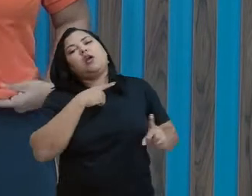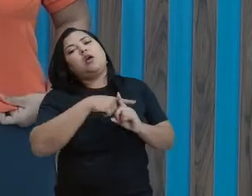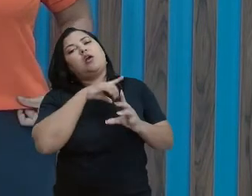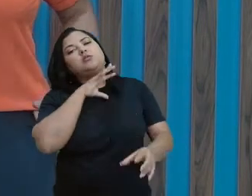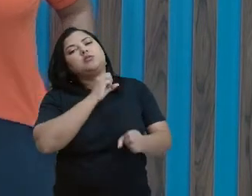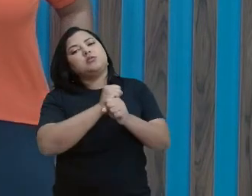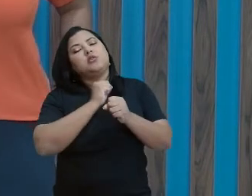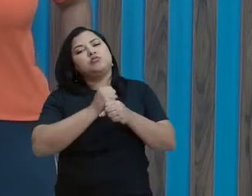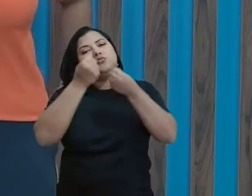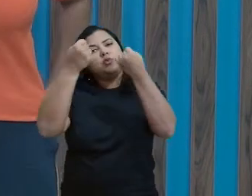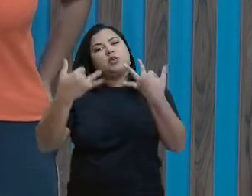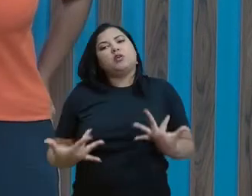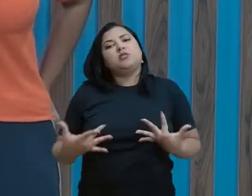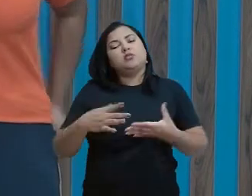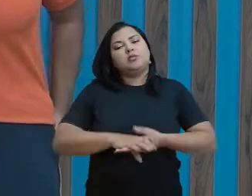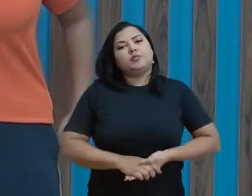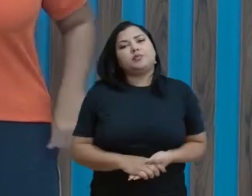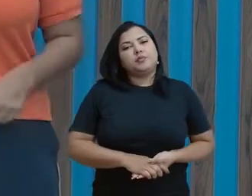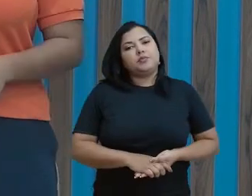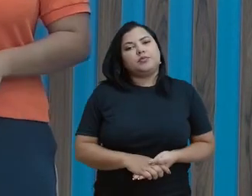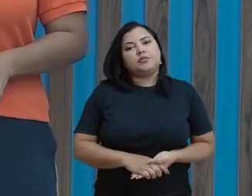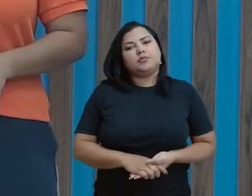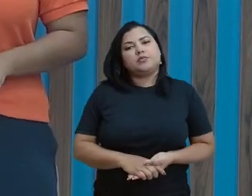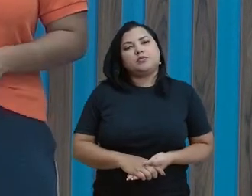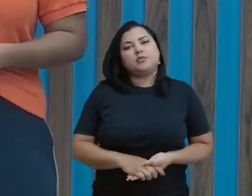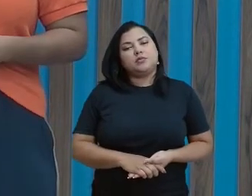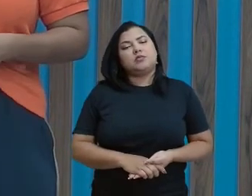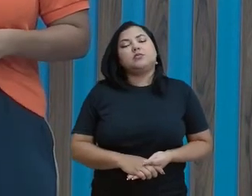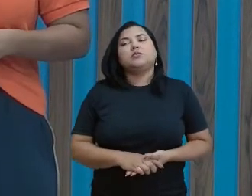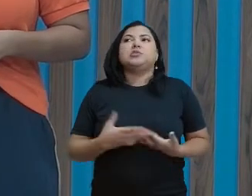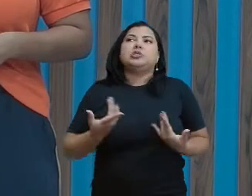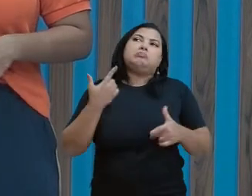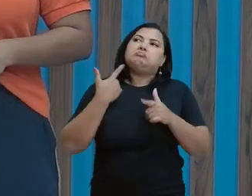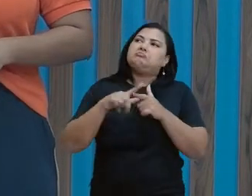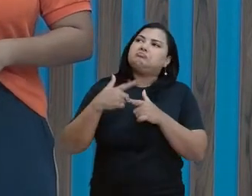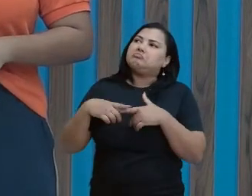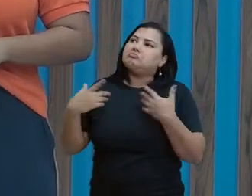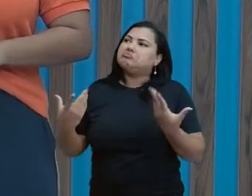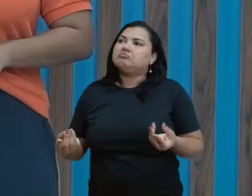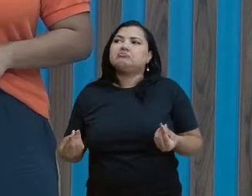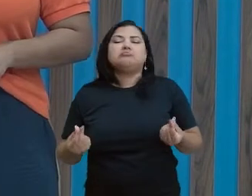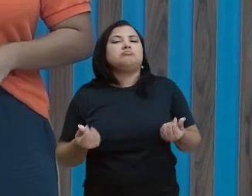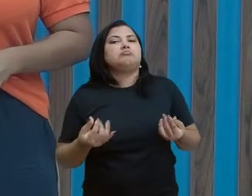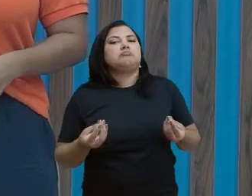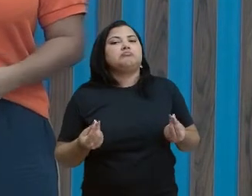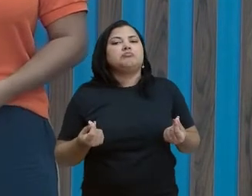de explicação, de adversidade,